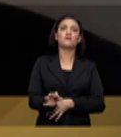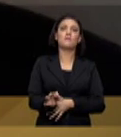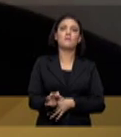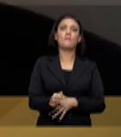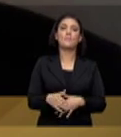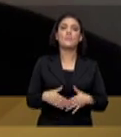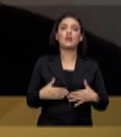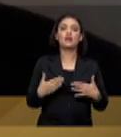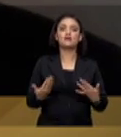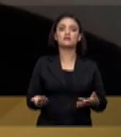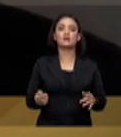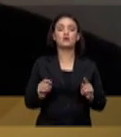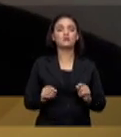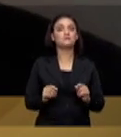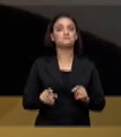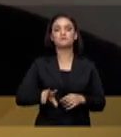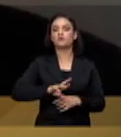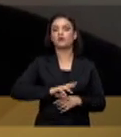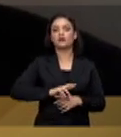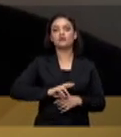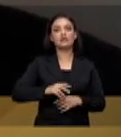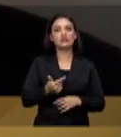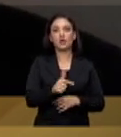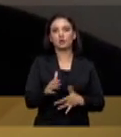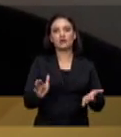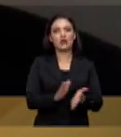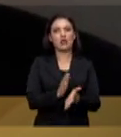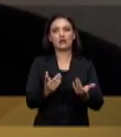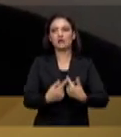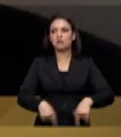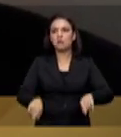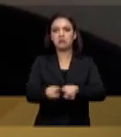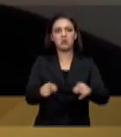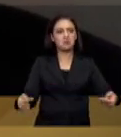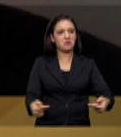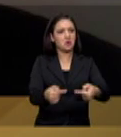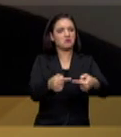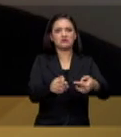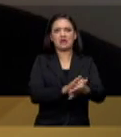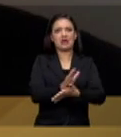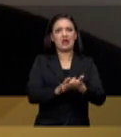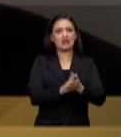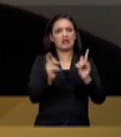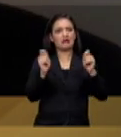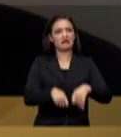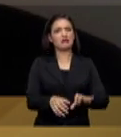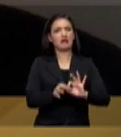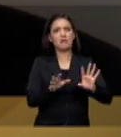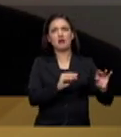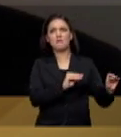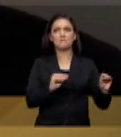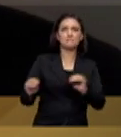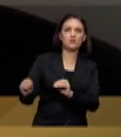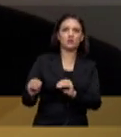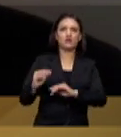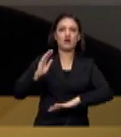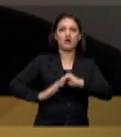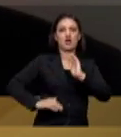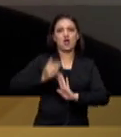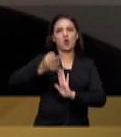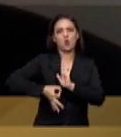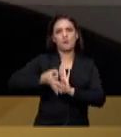conclusão pela não configuração da conexão que autorizaria, no caso concreto, a modificação da